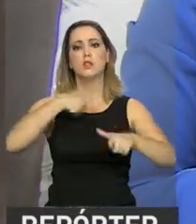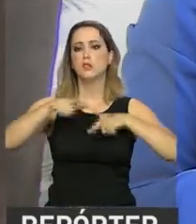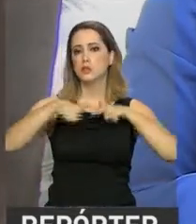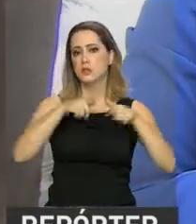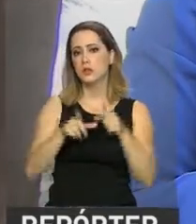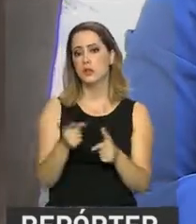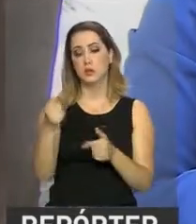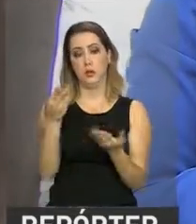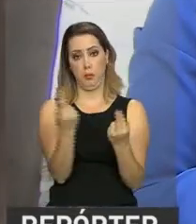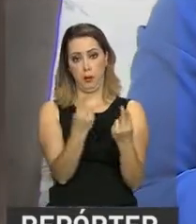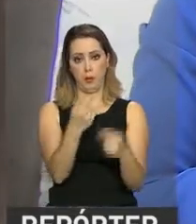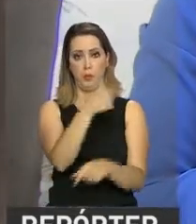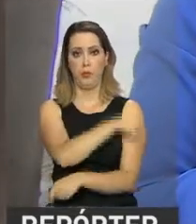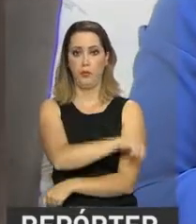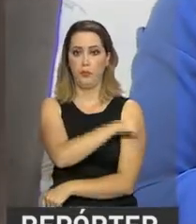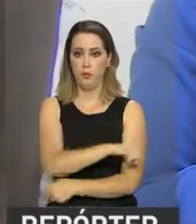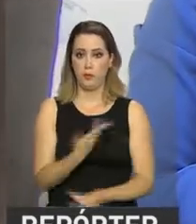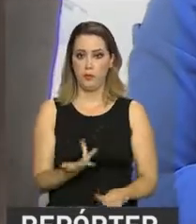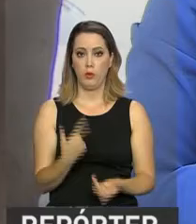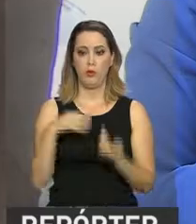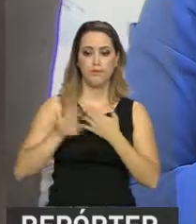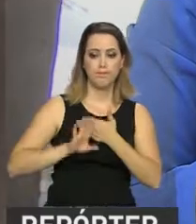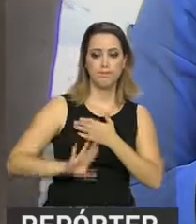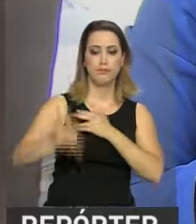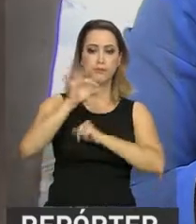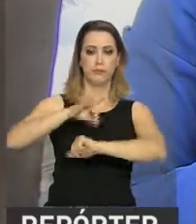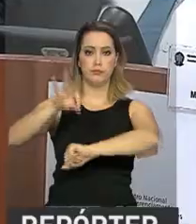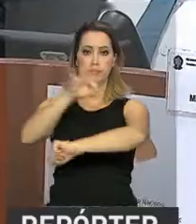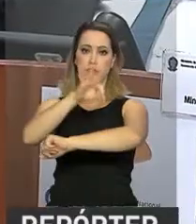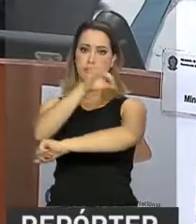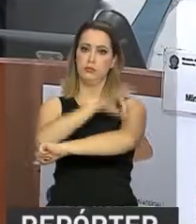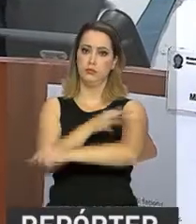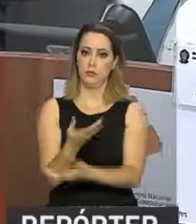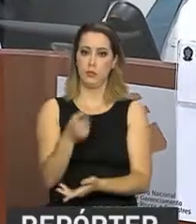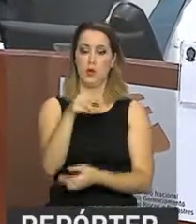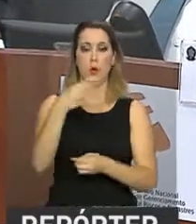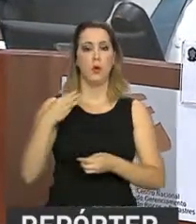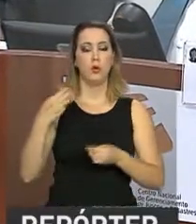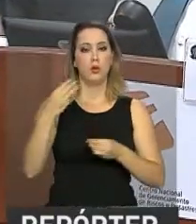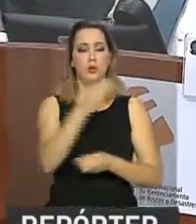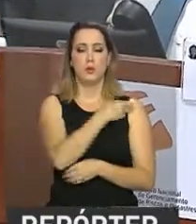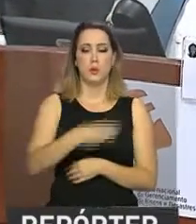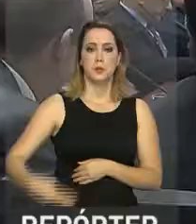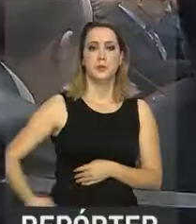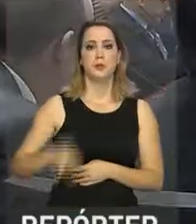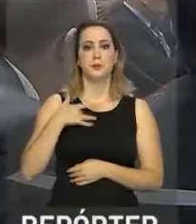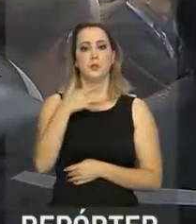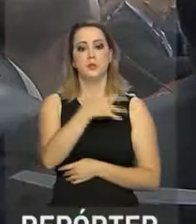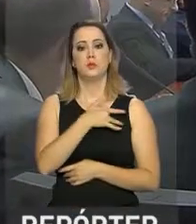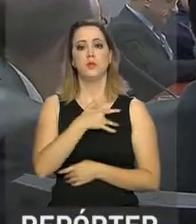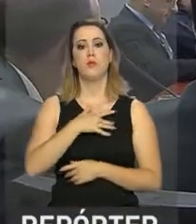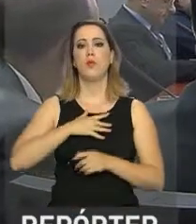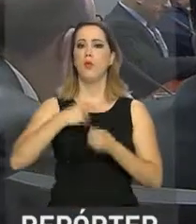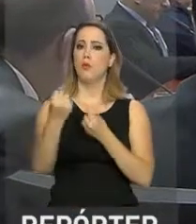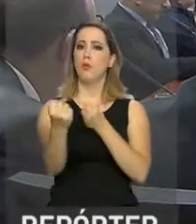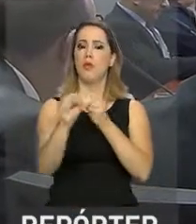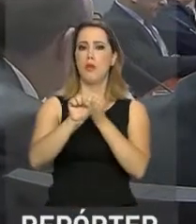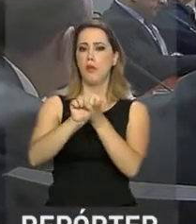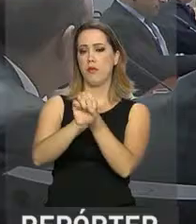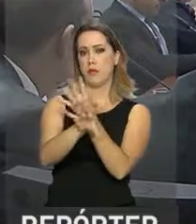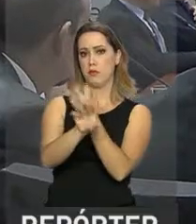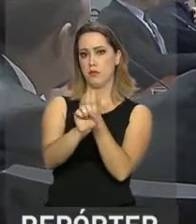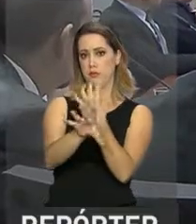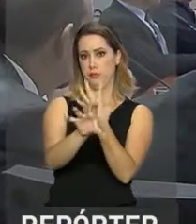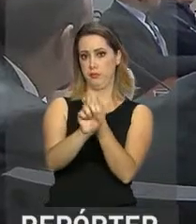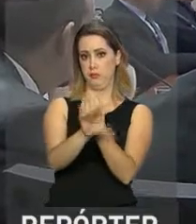de combate ao Aedes aegypti. O ministro da Saúde, Ricardo Barros, fez uma videoconferência com